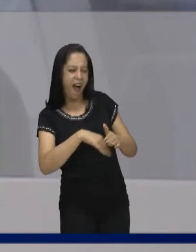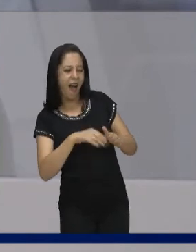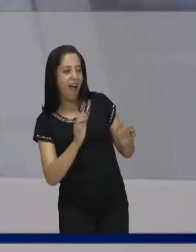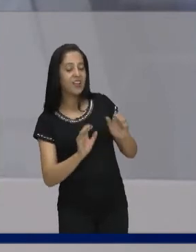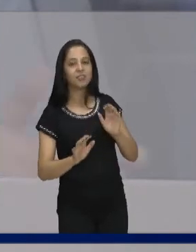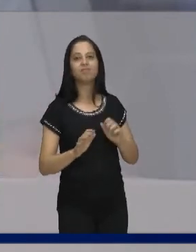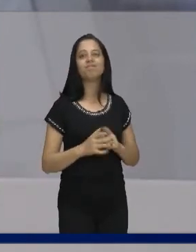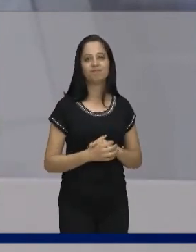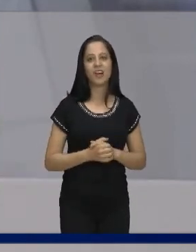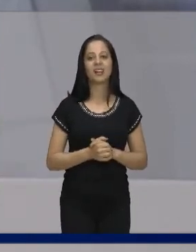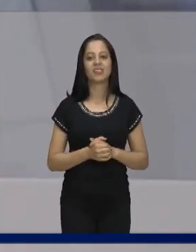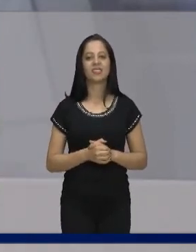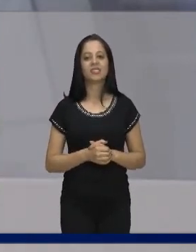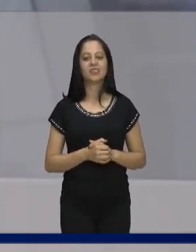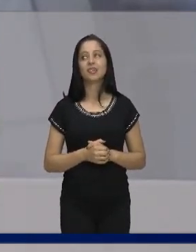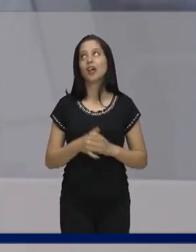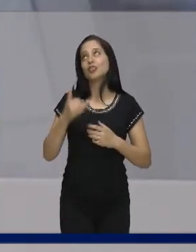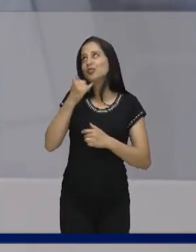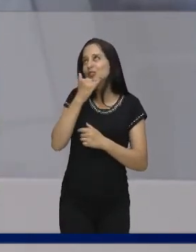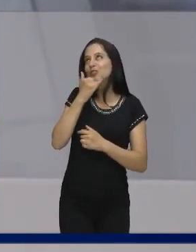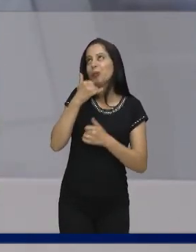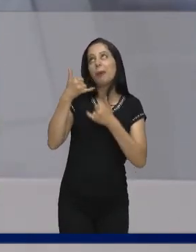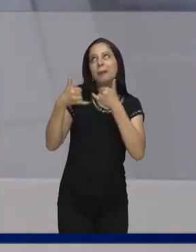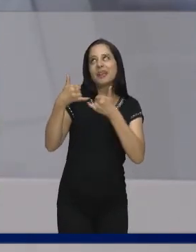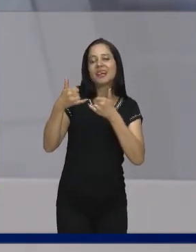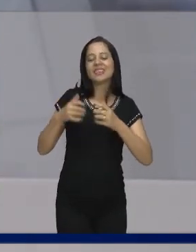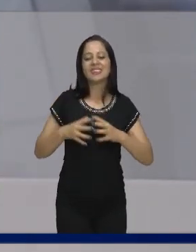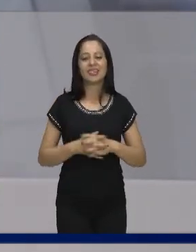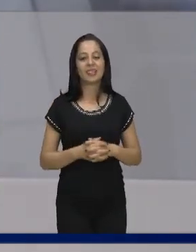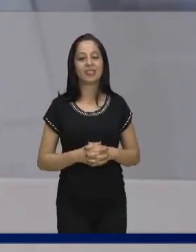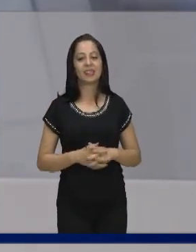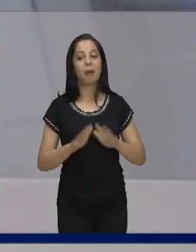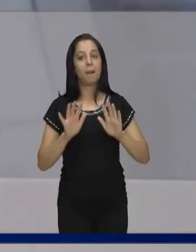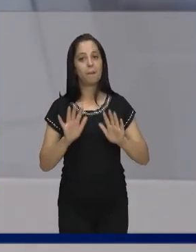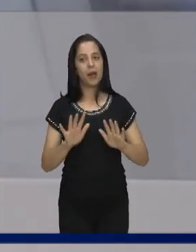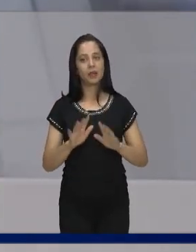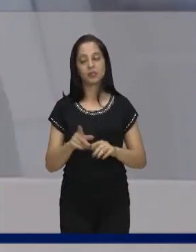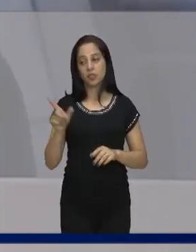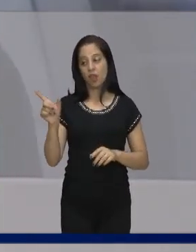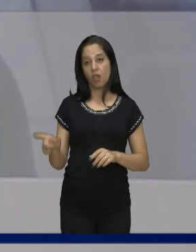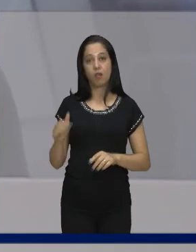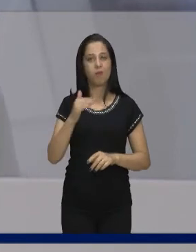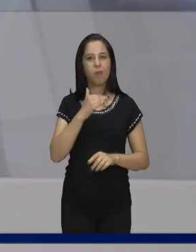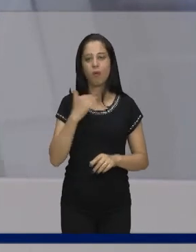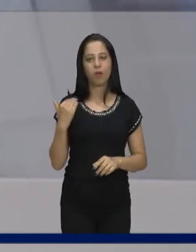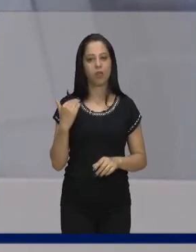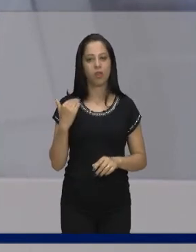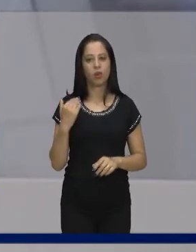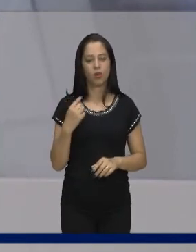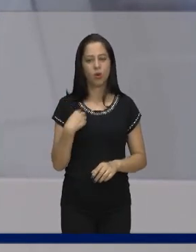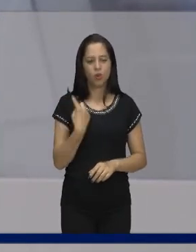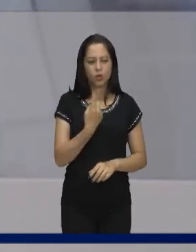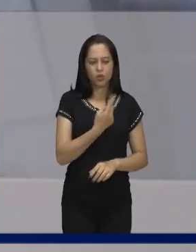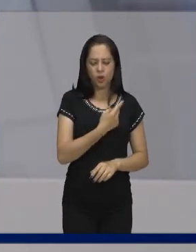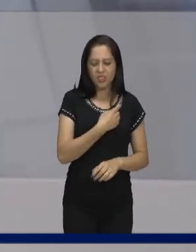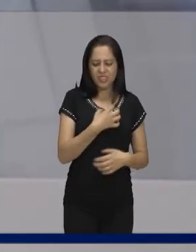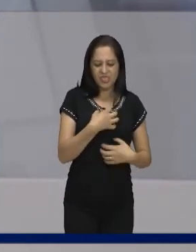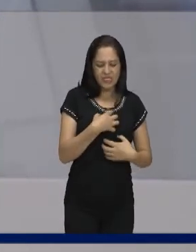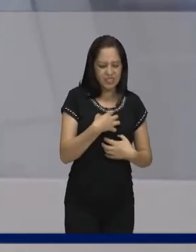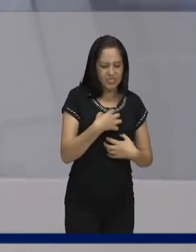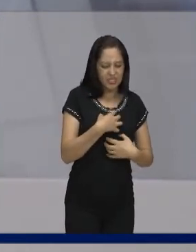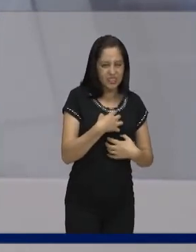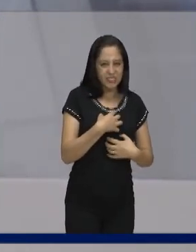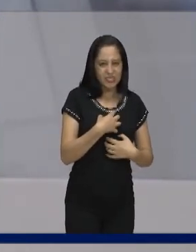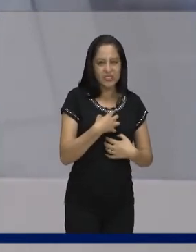Na brincadeira, viu, Michel? Mas quando ele faleceu, então, né, nós fizemos questão, né? Ele